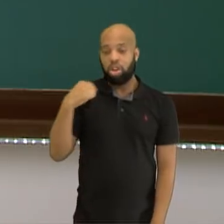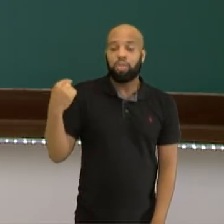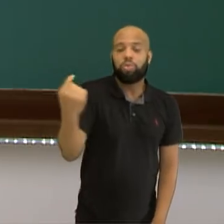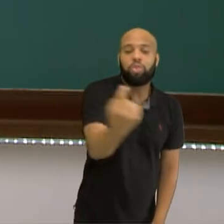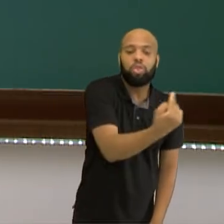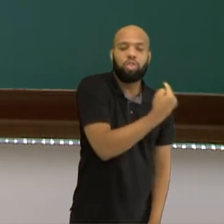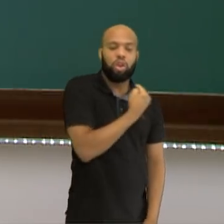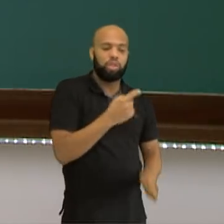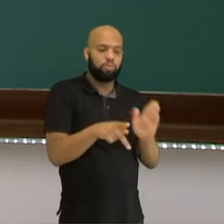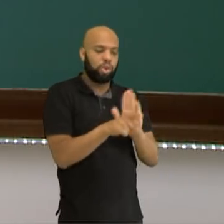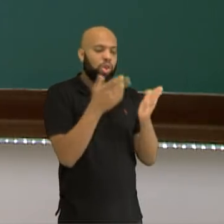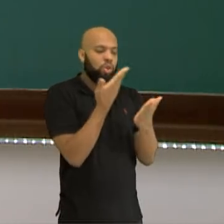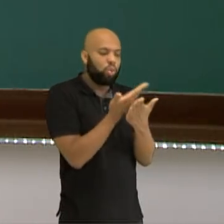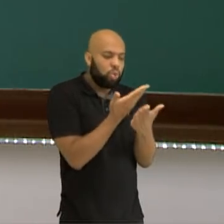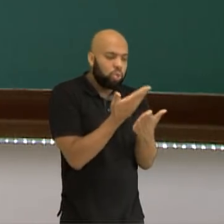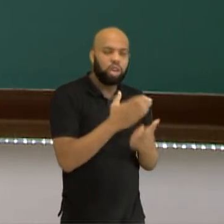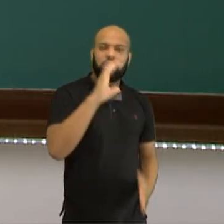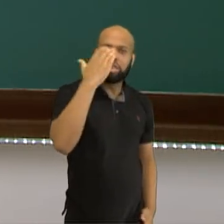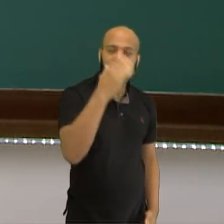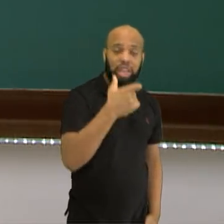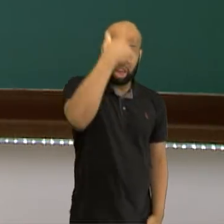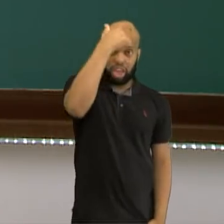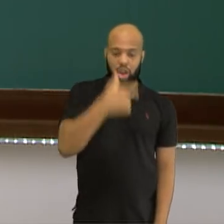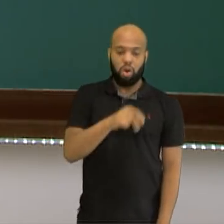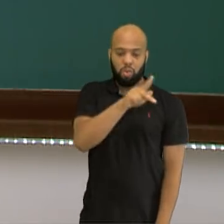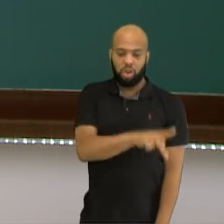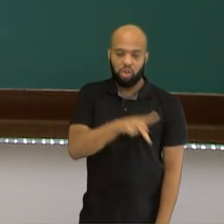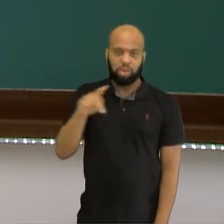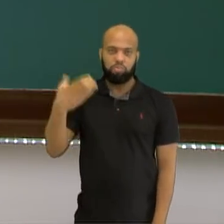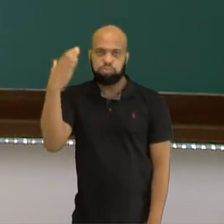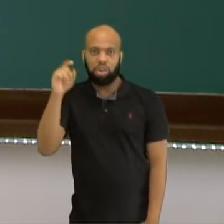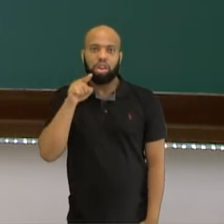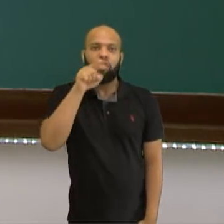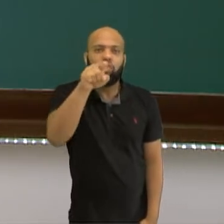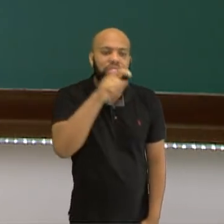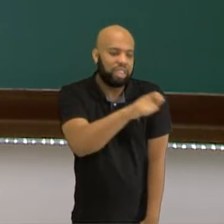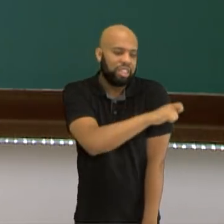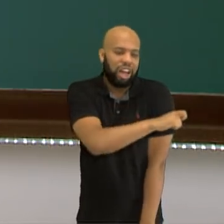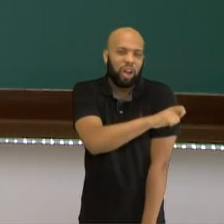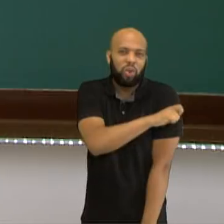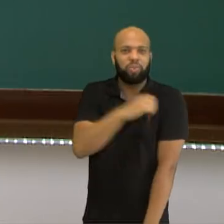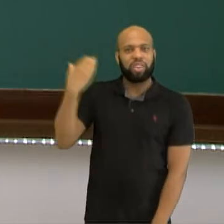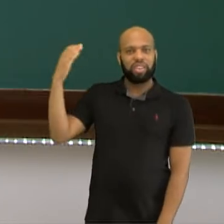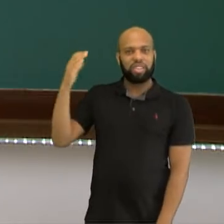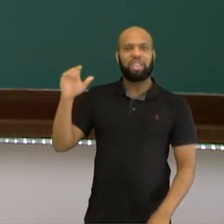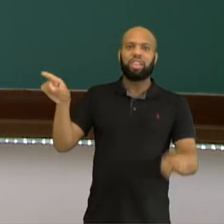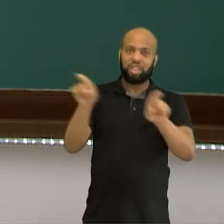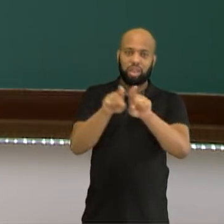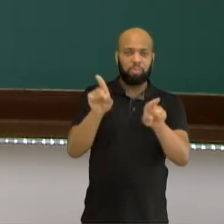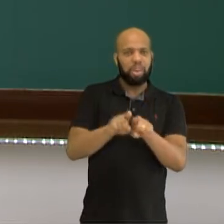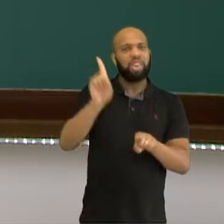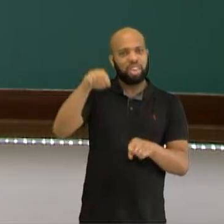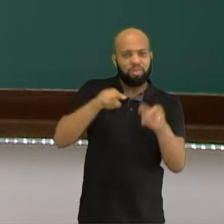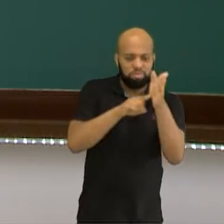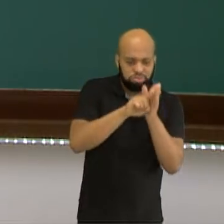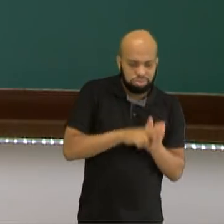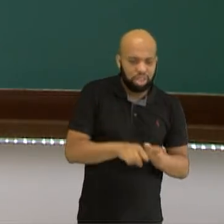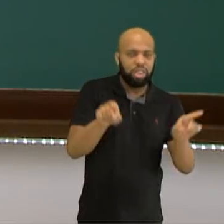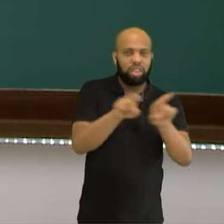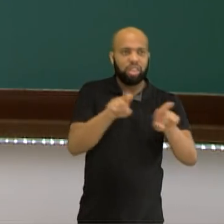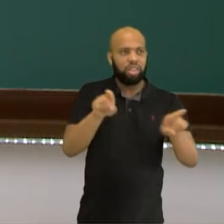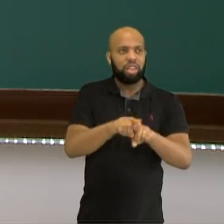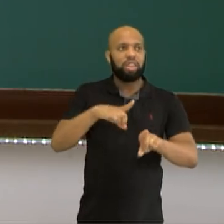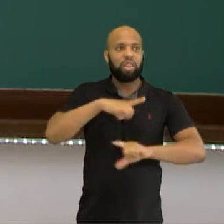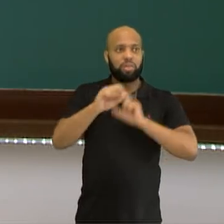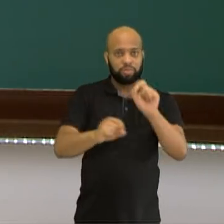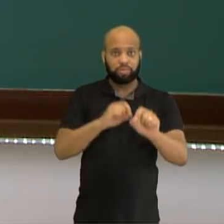enquanto cientistas, eu, enquanto professor de ciências, e vocês, os estudantes, que também são cientistas, nós temos que